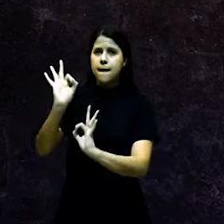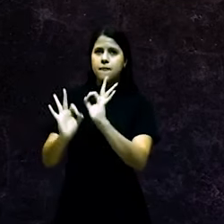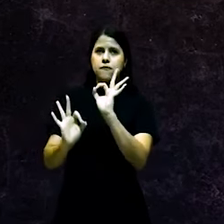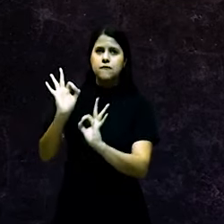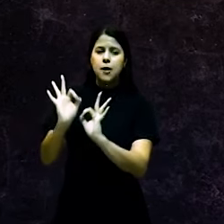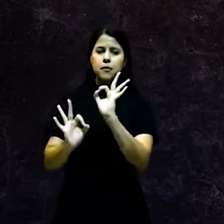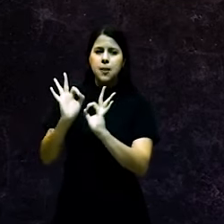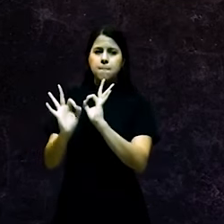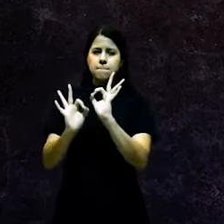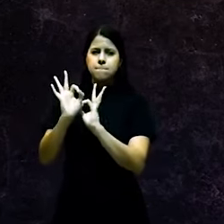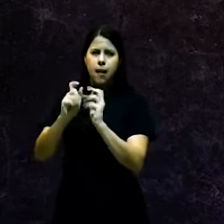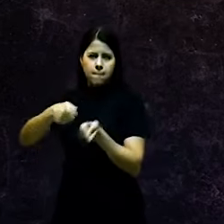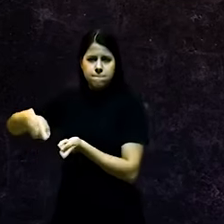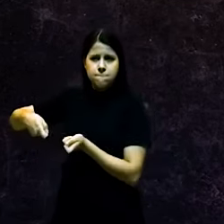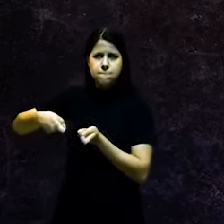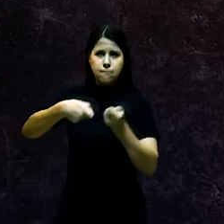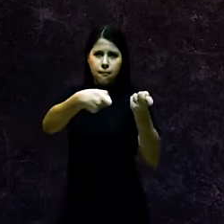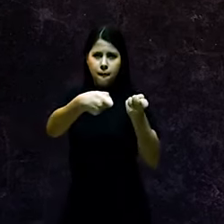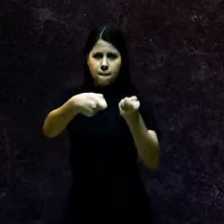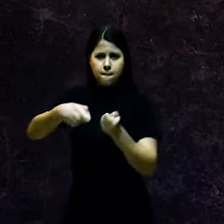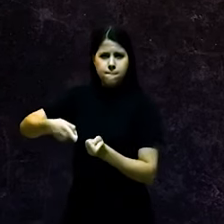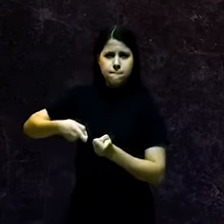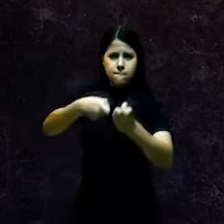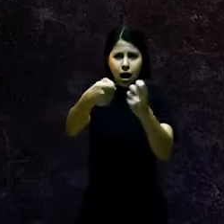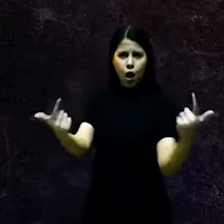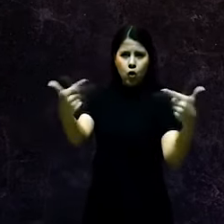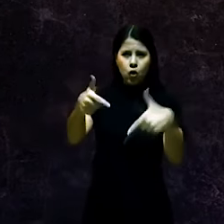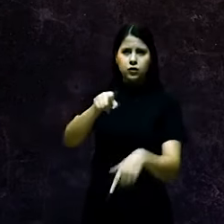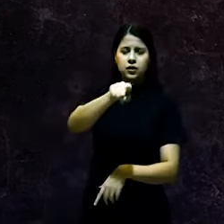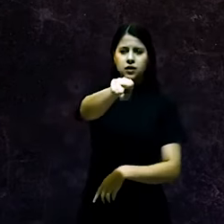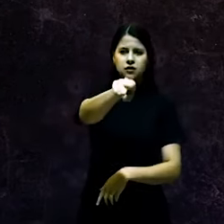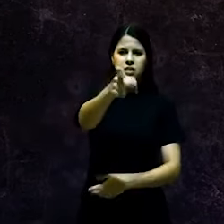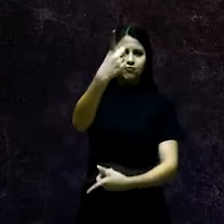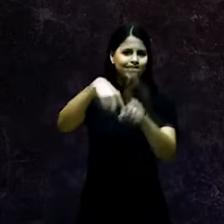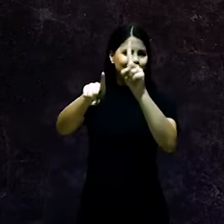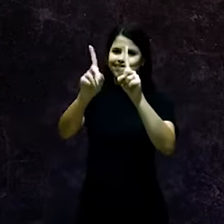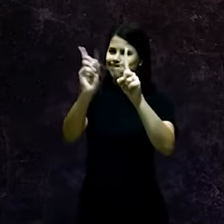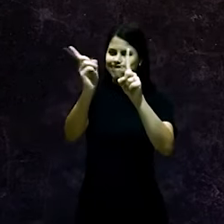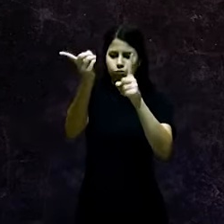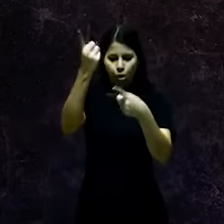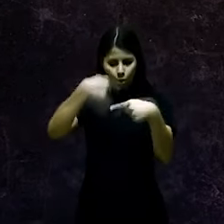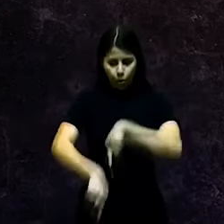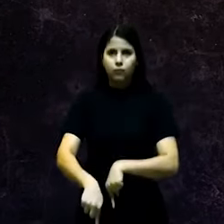nenhuma arma forjada contra você